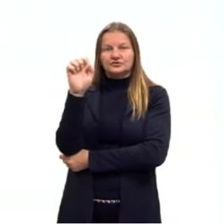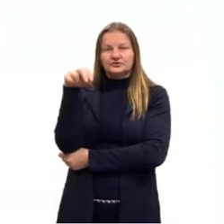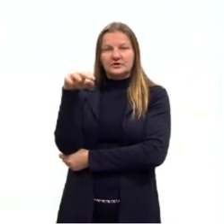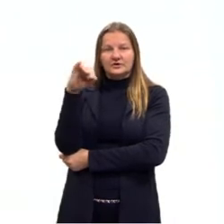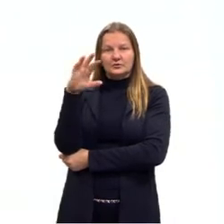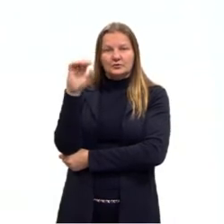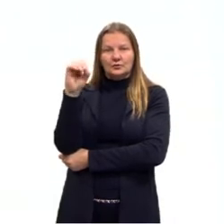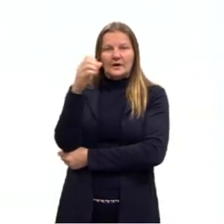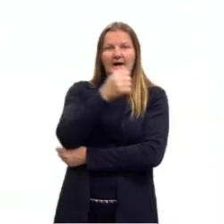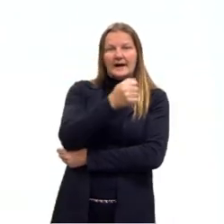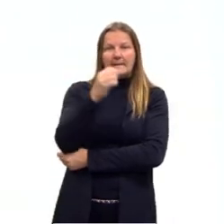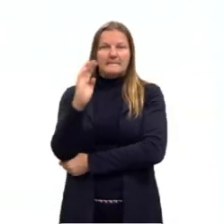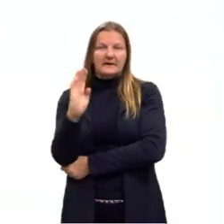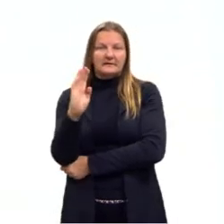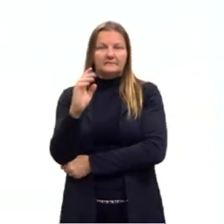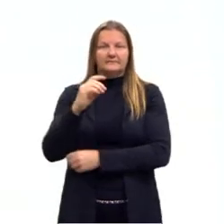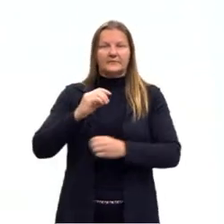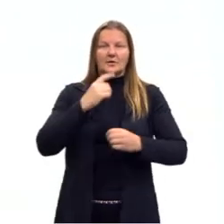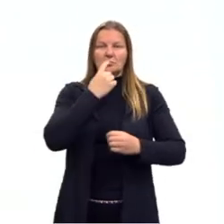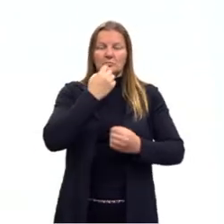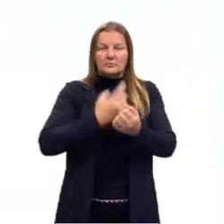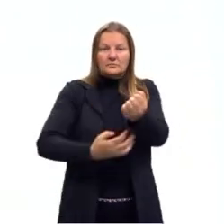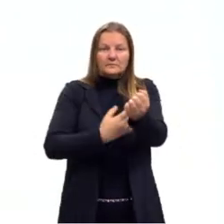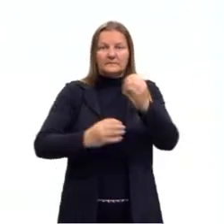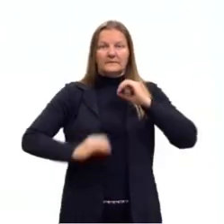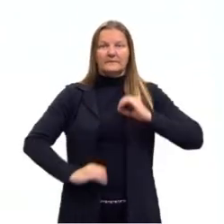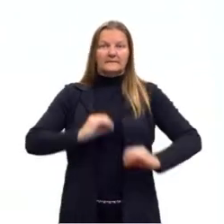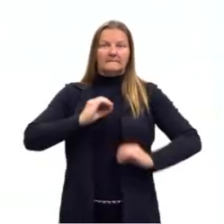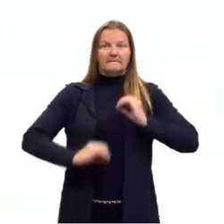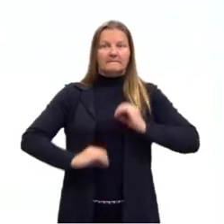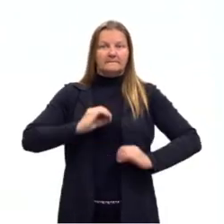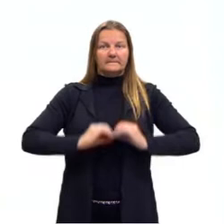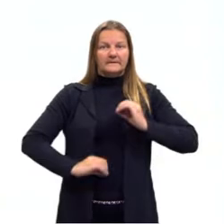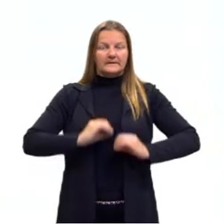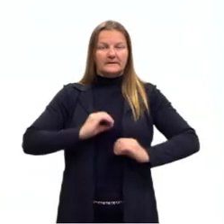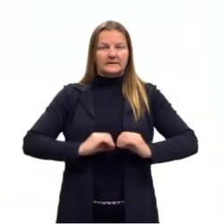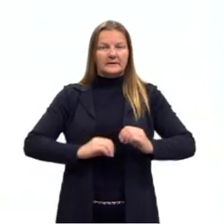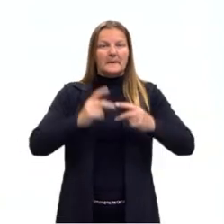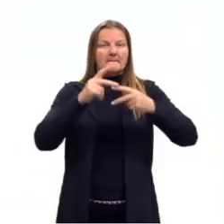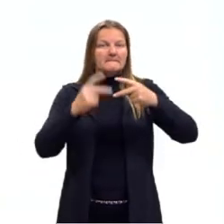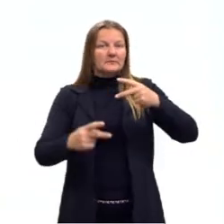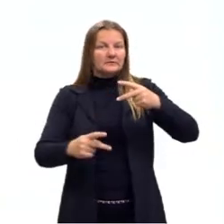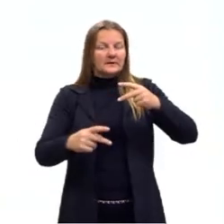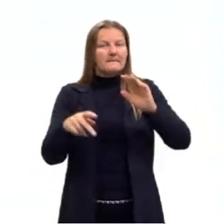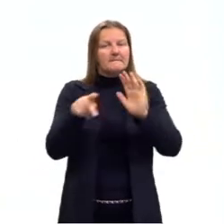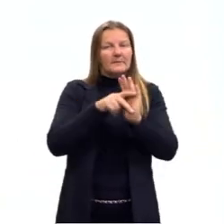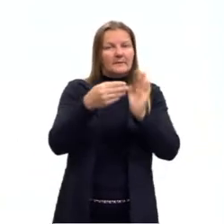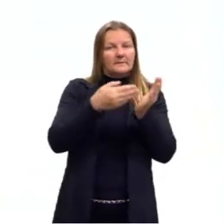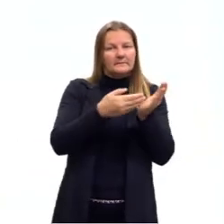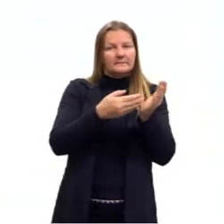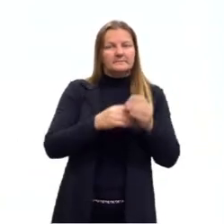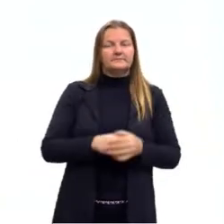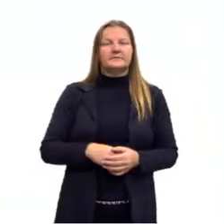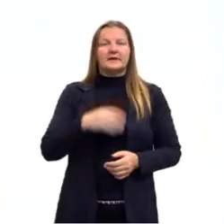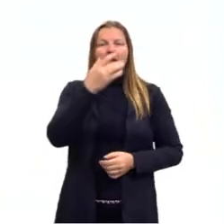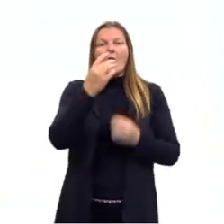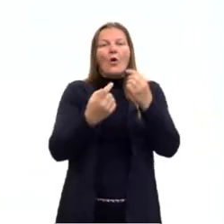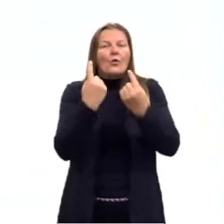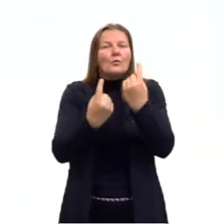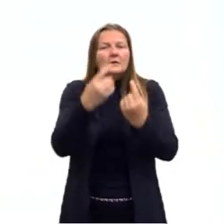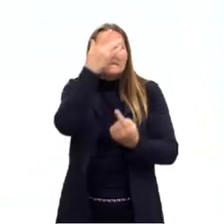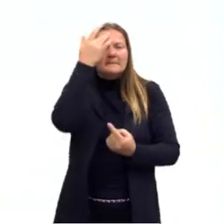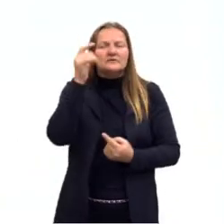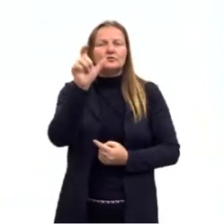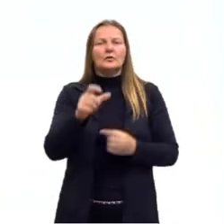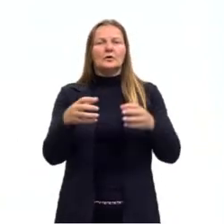humana na hemácia presta atenção na hemácia então pessoas do grupo A